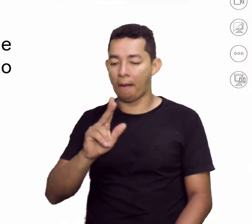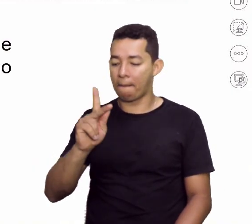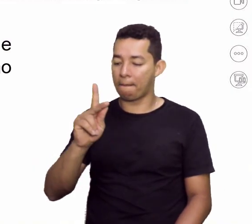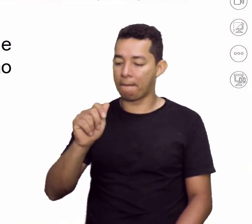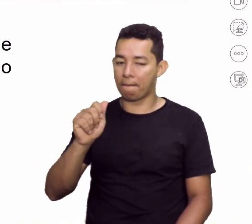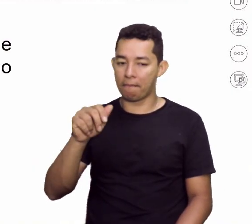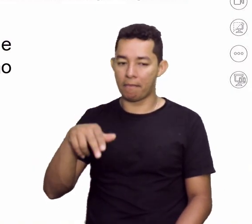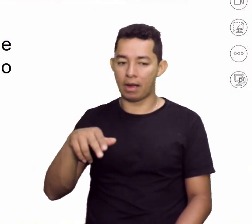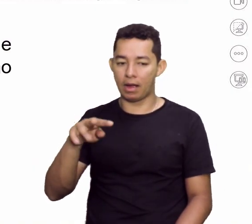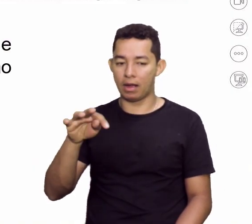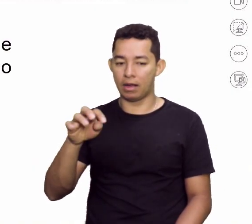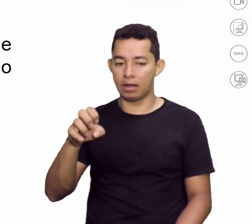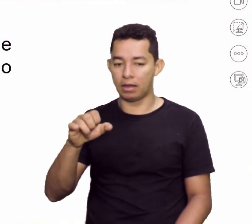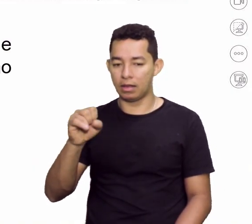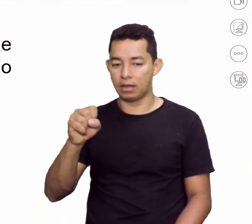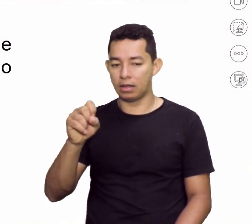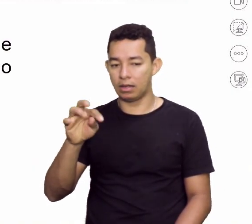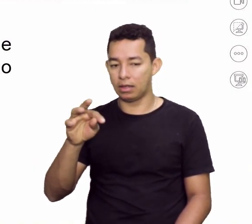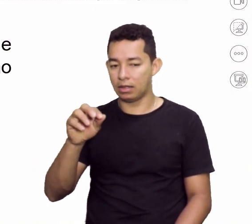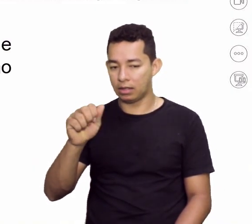aqui significa